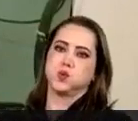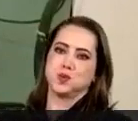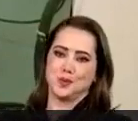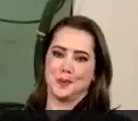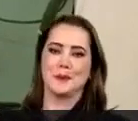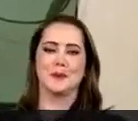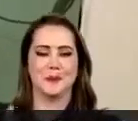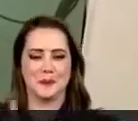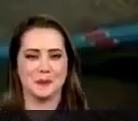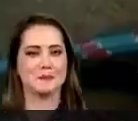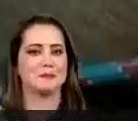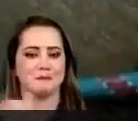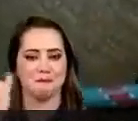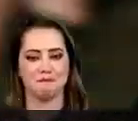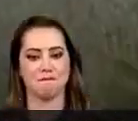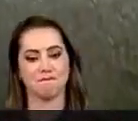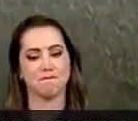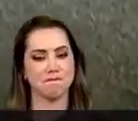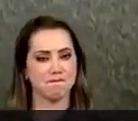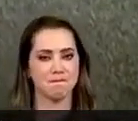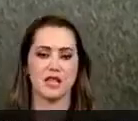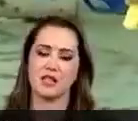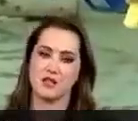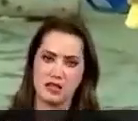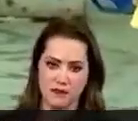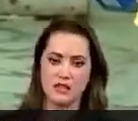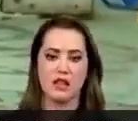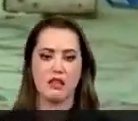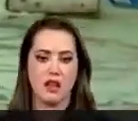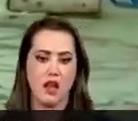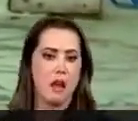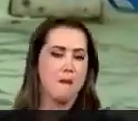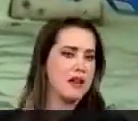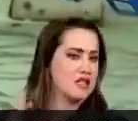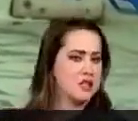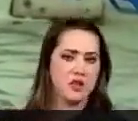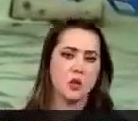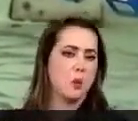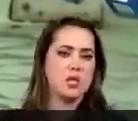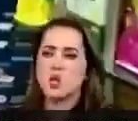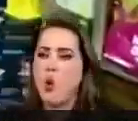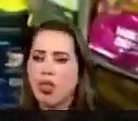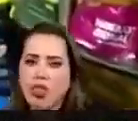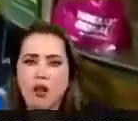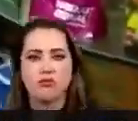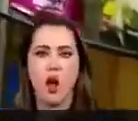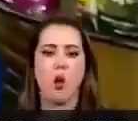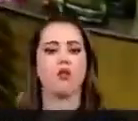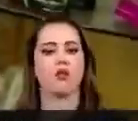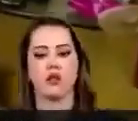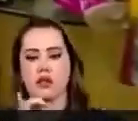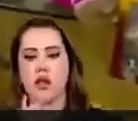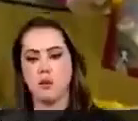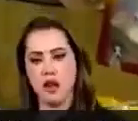retorno, né? Muito grande. E nem todos os animais com deficiência precisam de muitos cuidados especiais. Migu nasceu sem